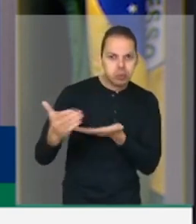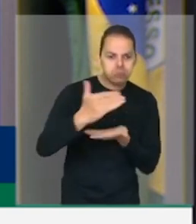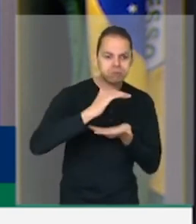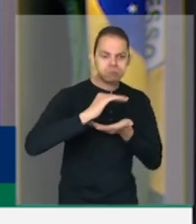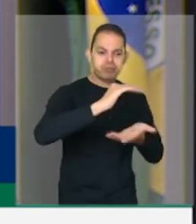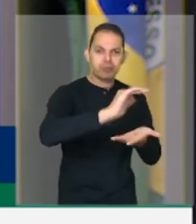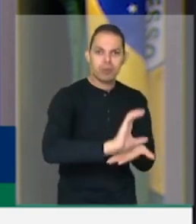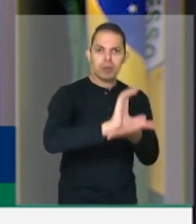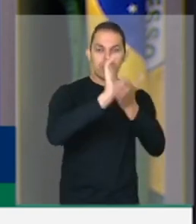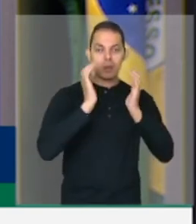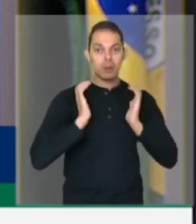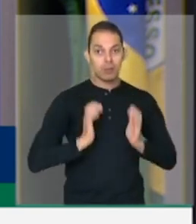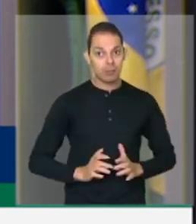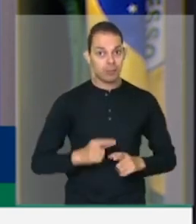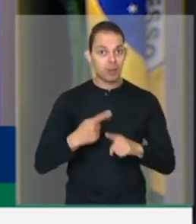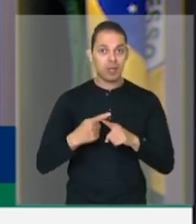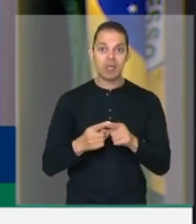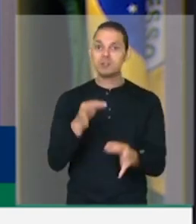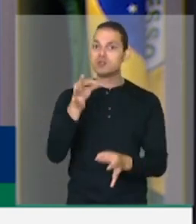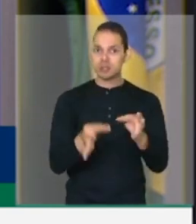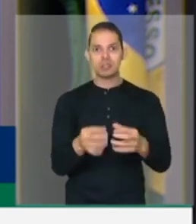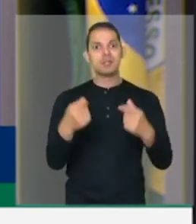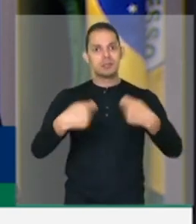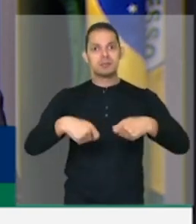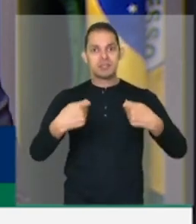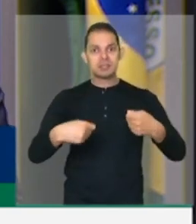porque pau que bate em Chico dá em Francisco obrigado